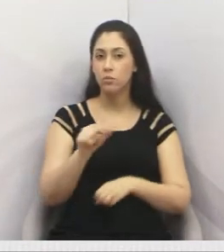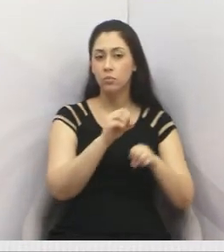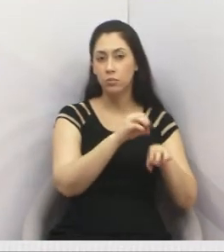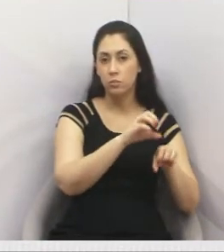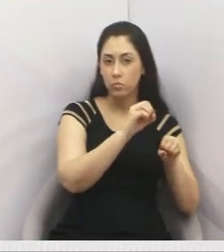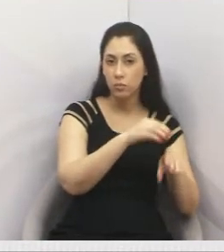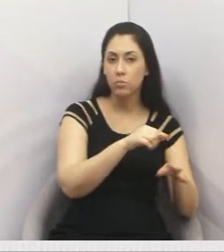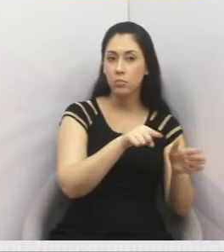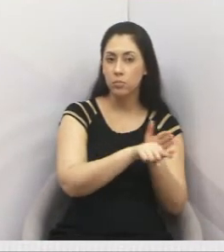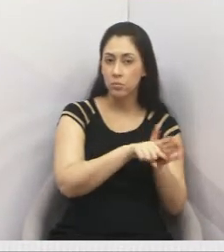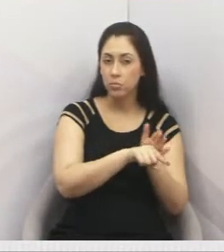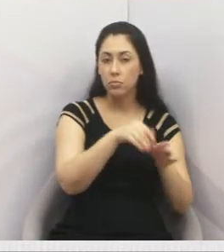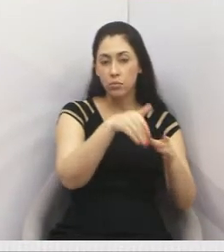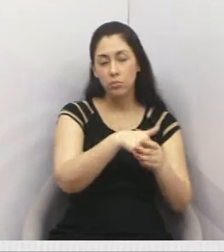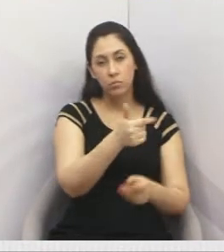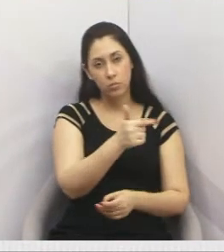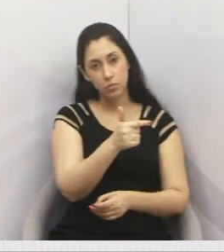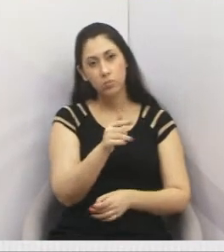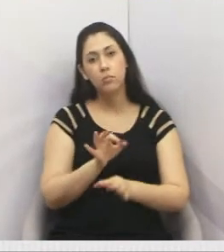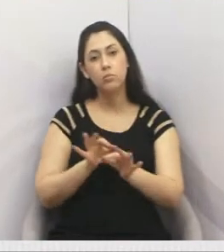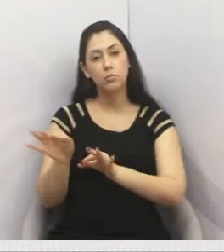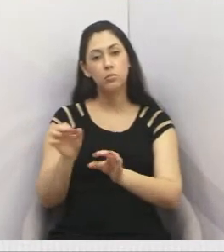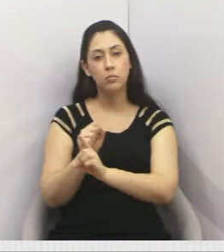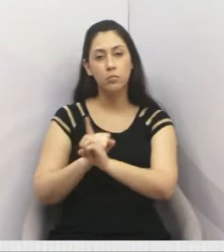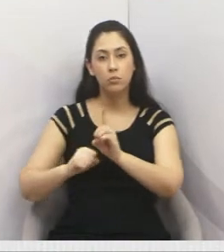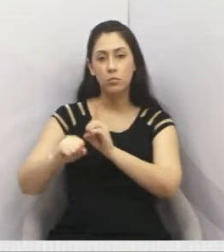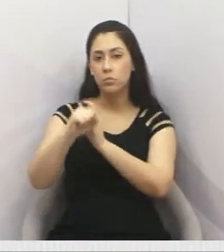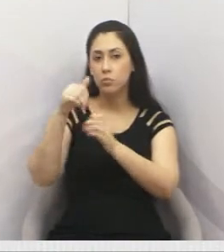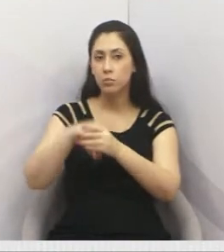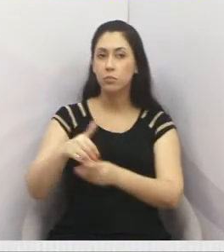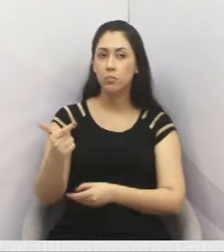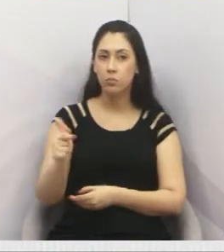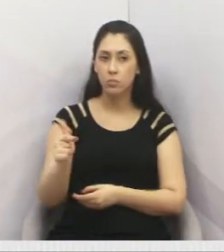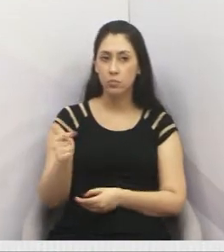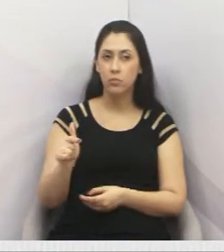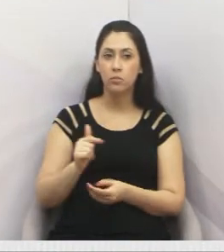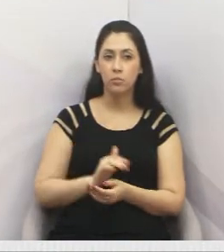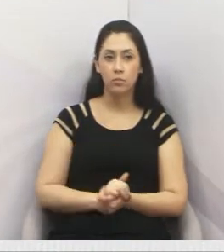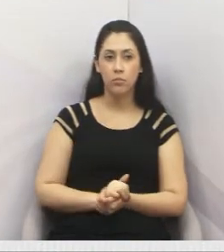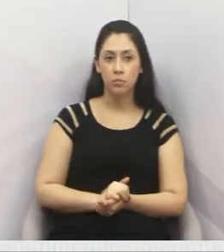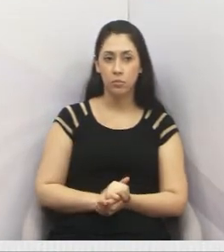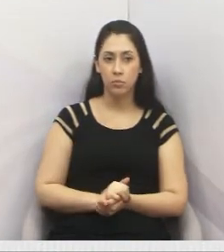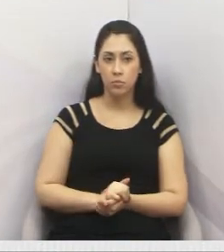entidades acadêmicas de pesquisa em branco e organização da sociedade civil em branco.